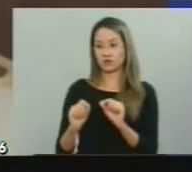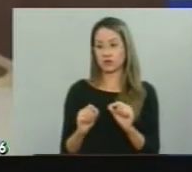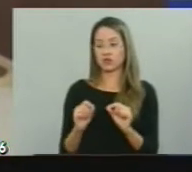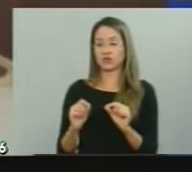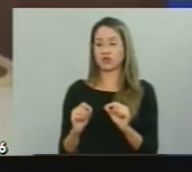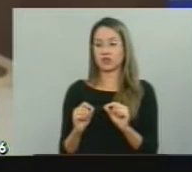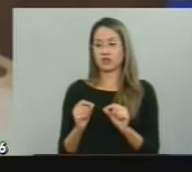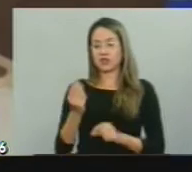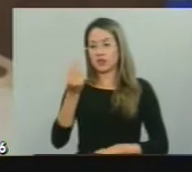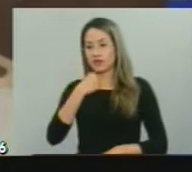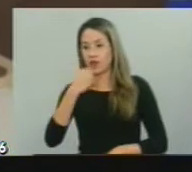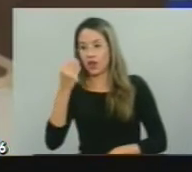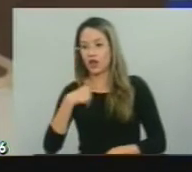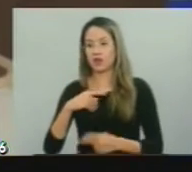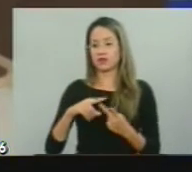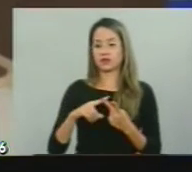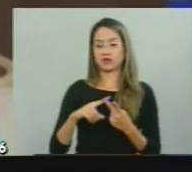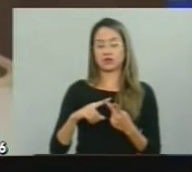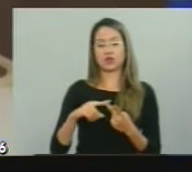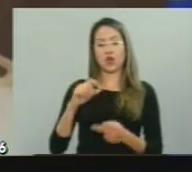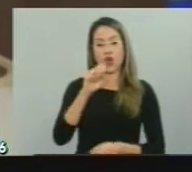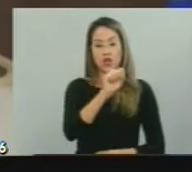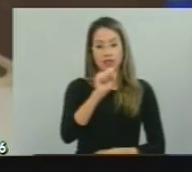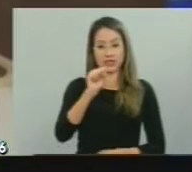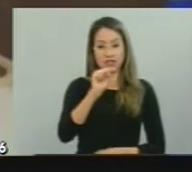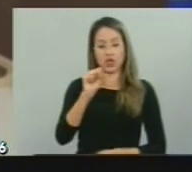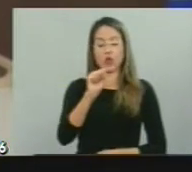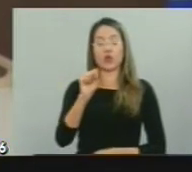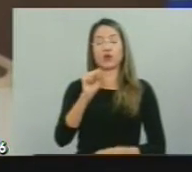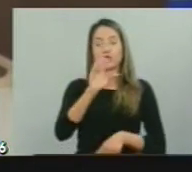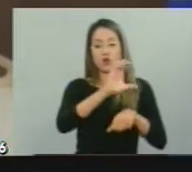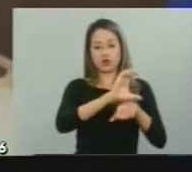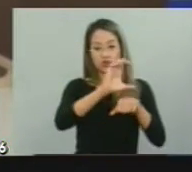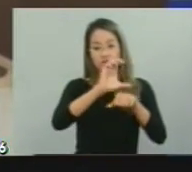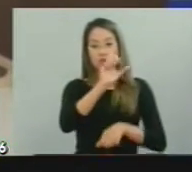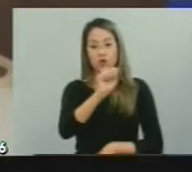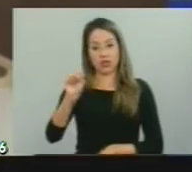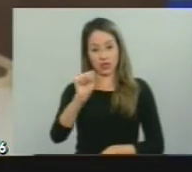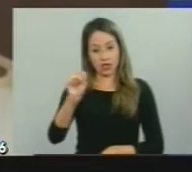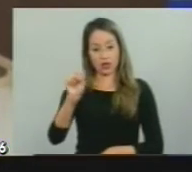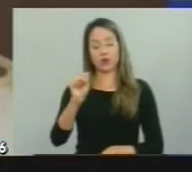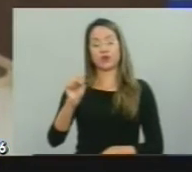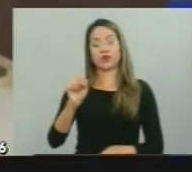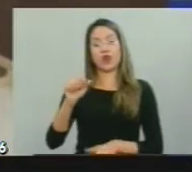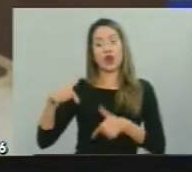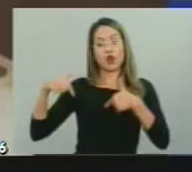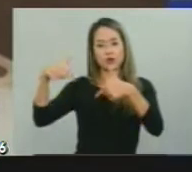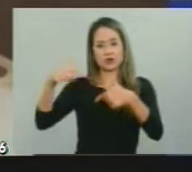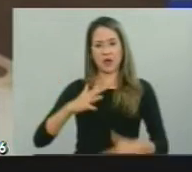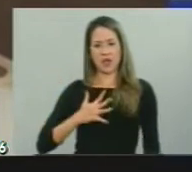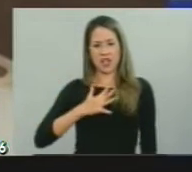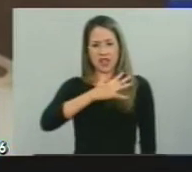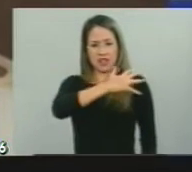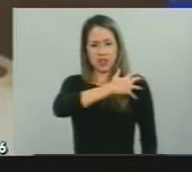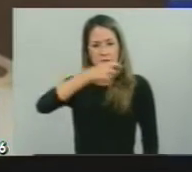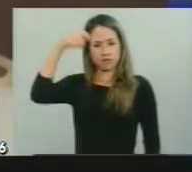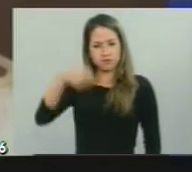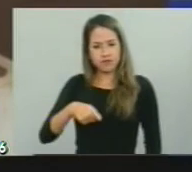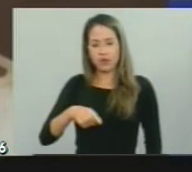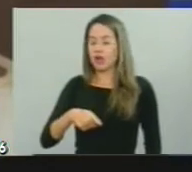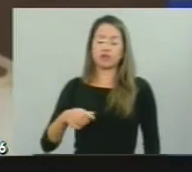a democracia de 88, a democracia daqueles que lutaram contra a ditadura civil-militar. Não só a